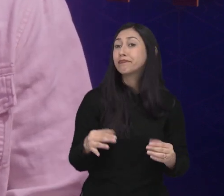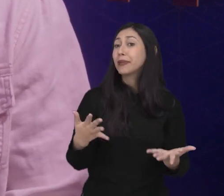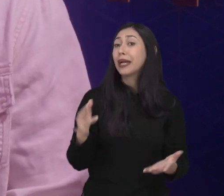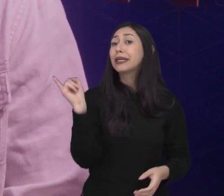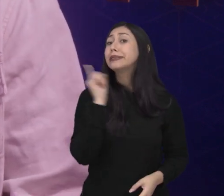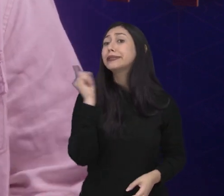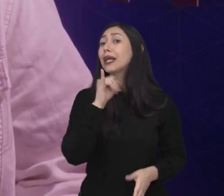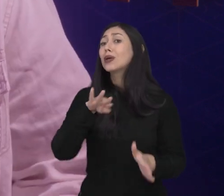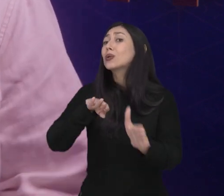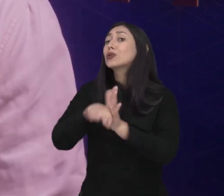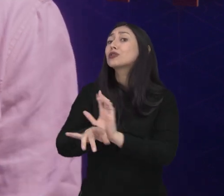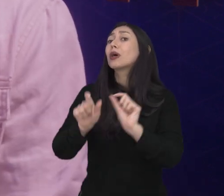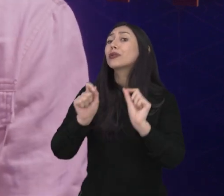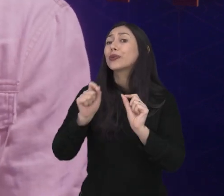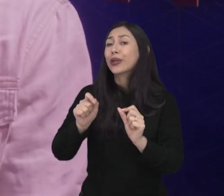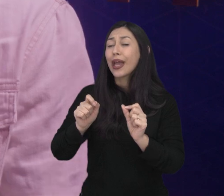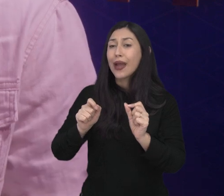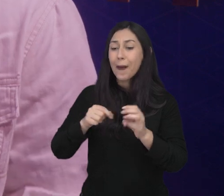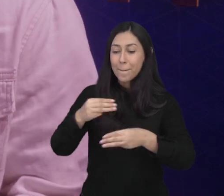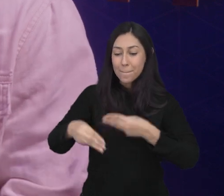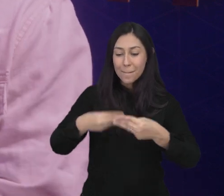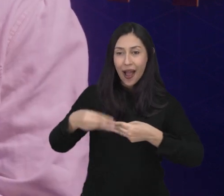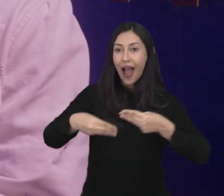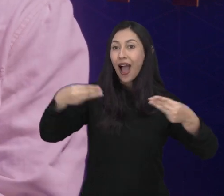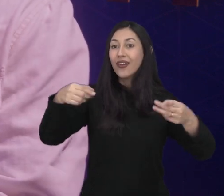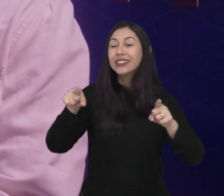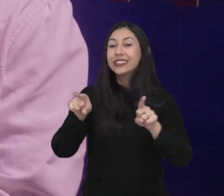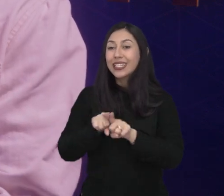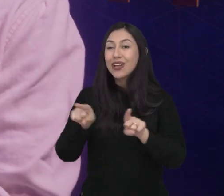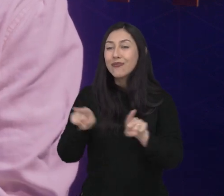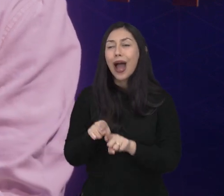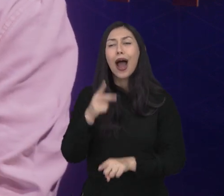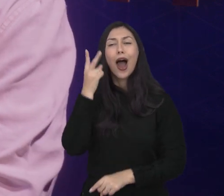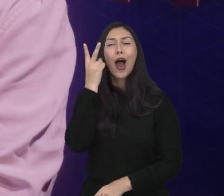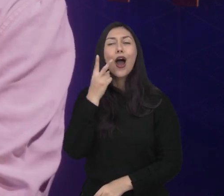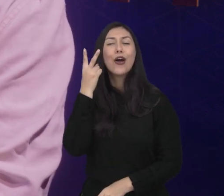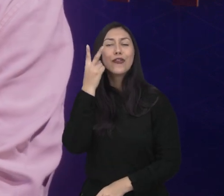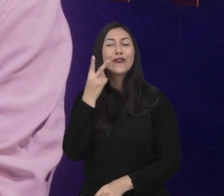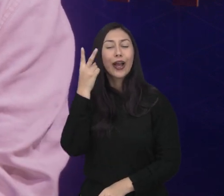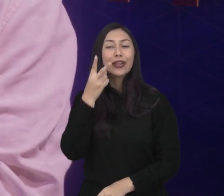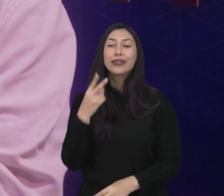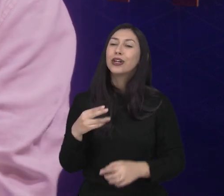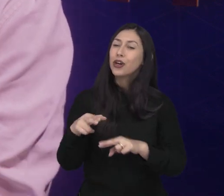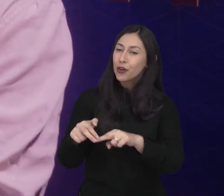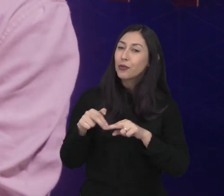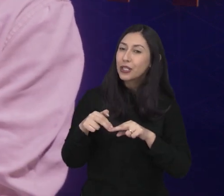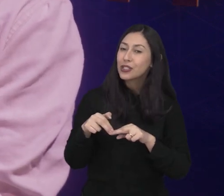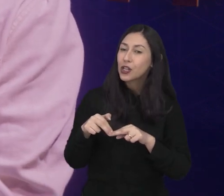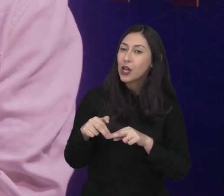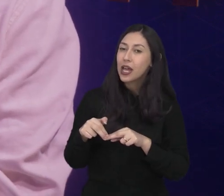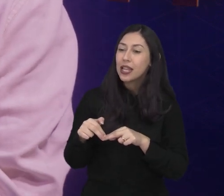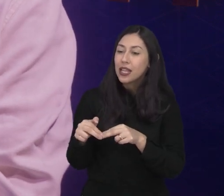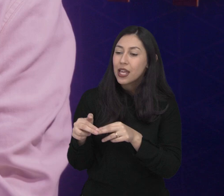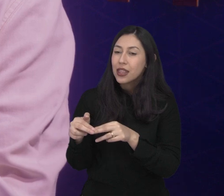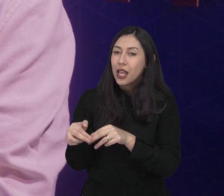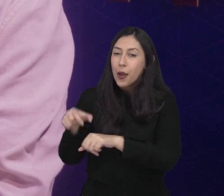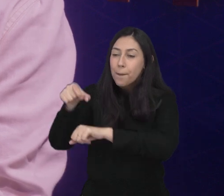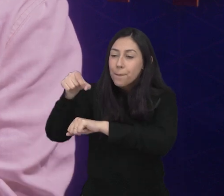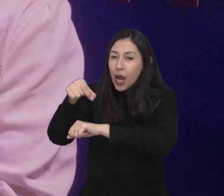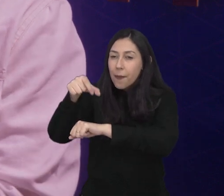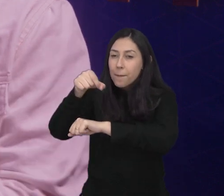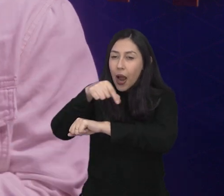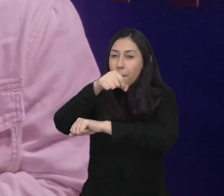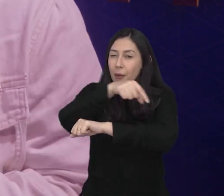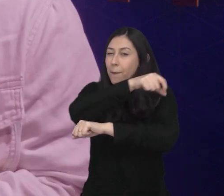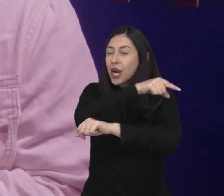quê? Massa e vinho, né? Então eles trouxeram mudas de uva, né? De